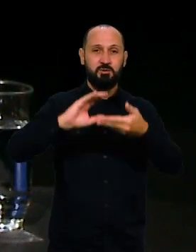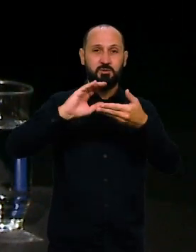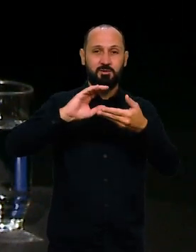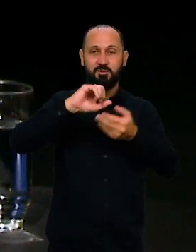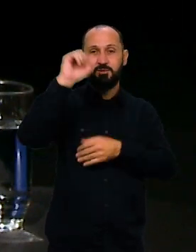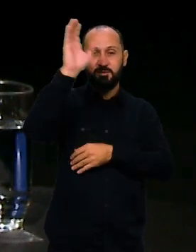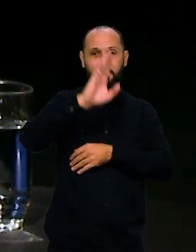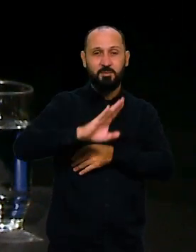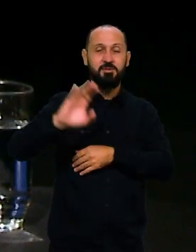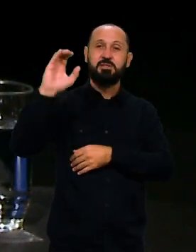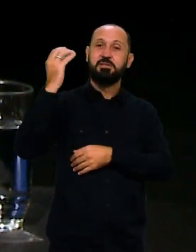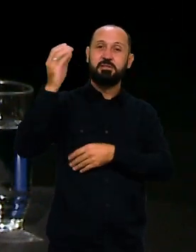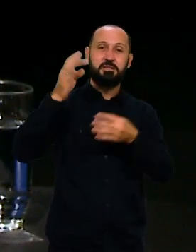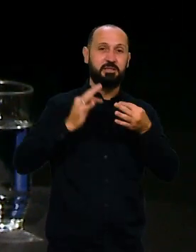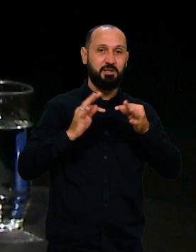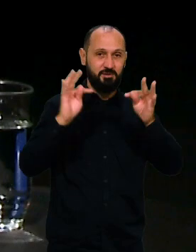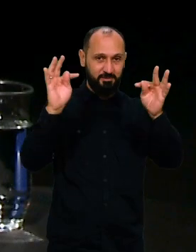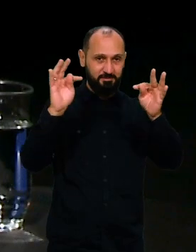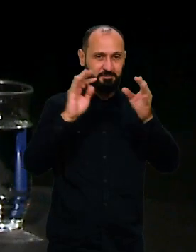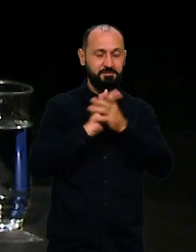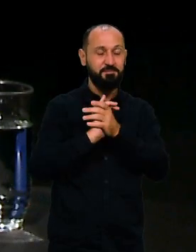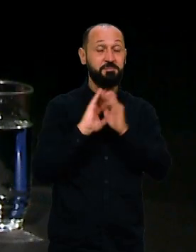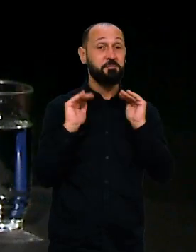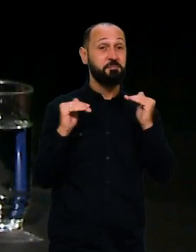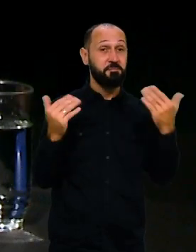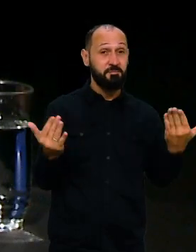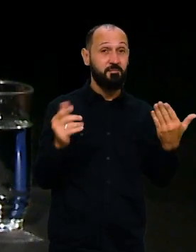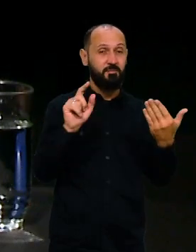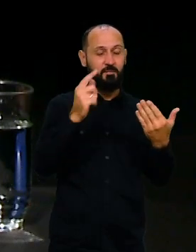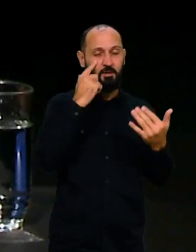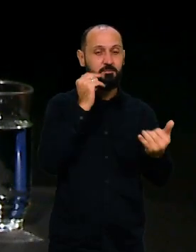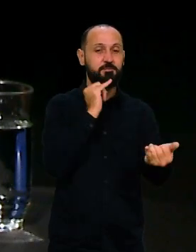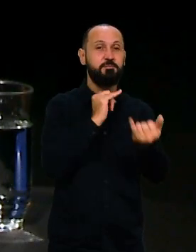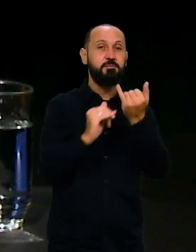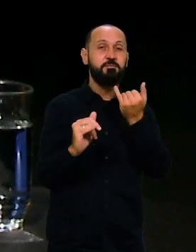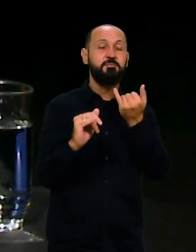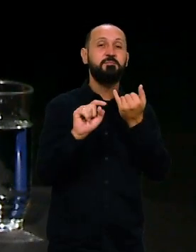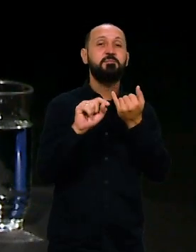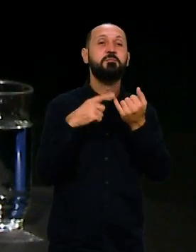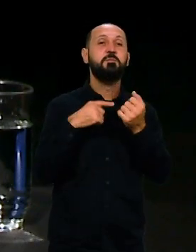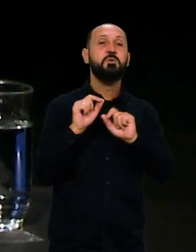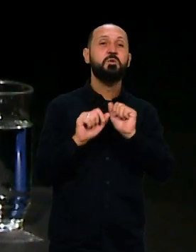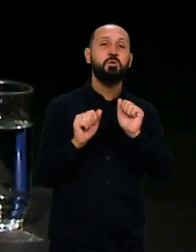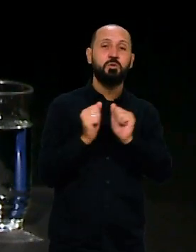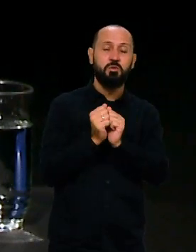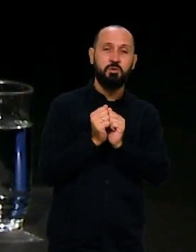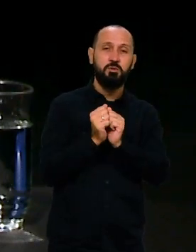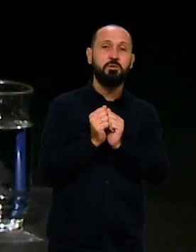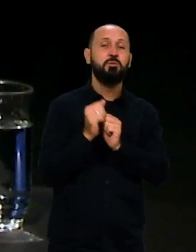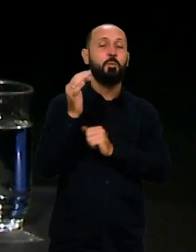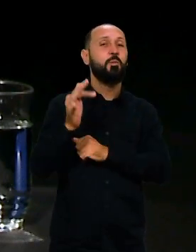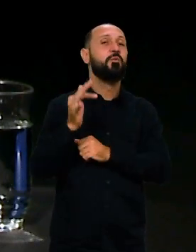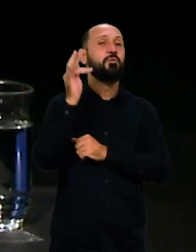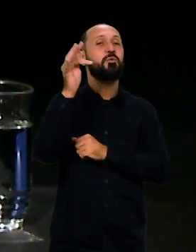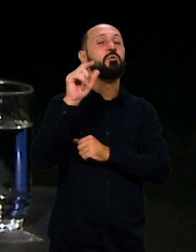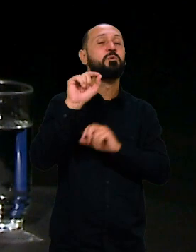uma nomeação no Conselho Nacional de Ciência e Tecnologia. Ou seja, é um passo para o que a gente